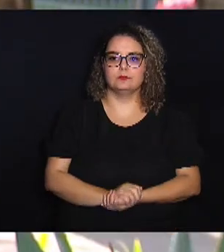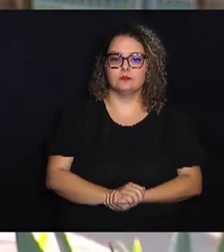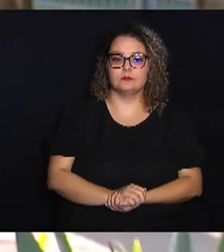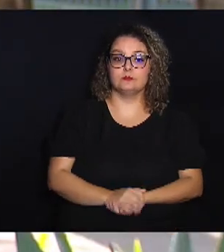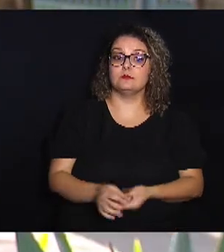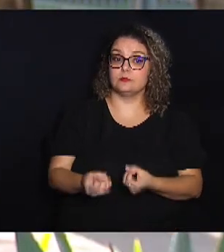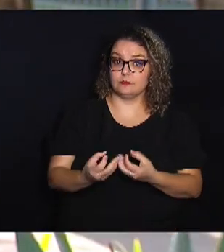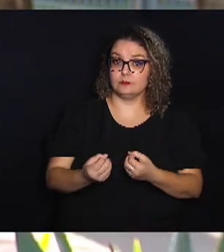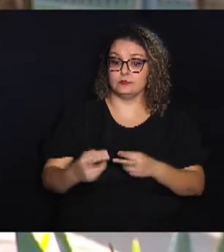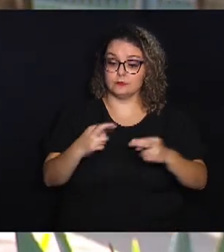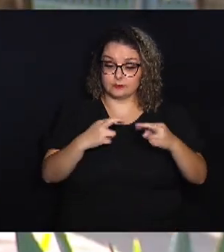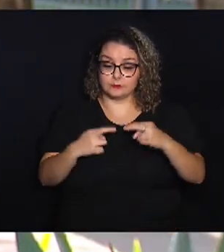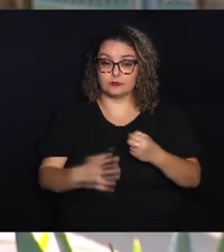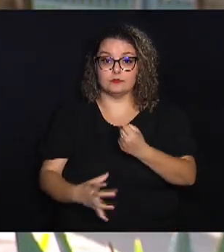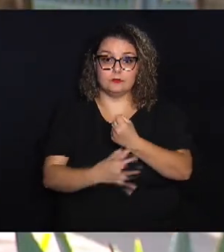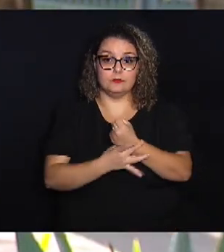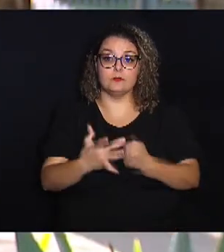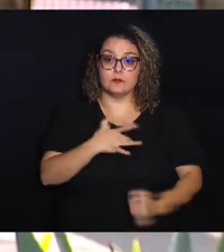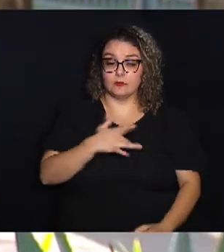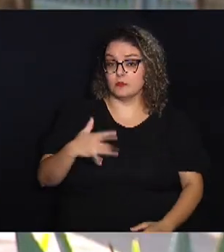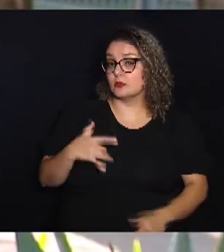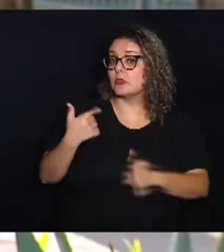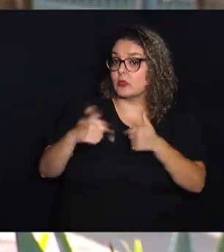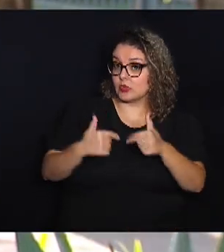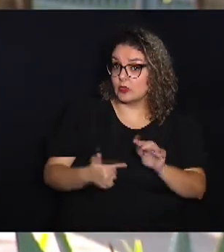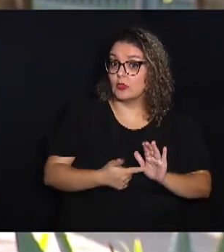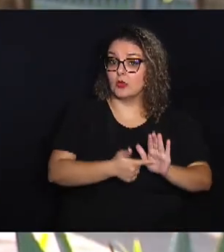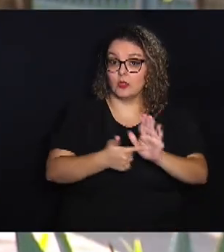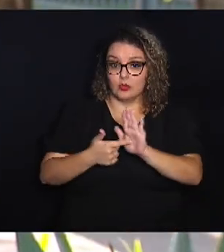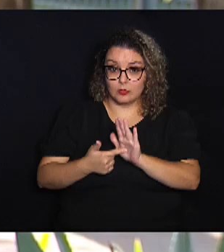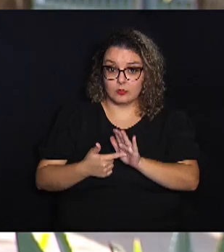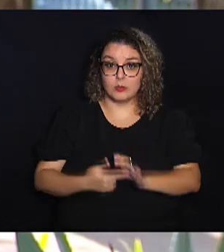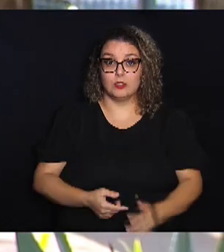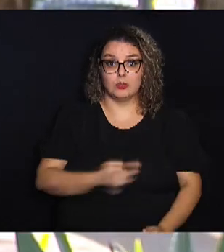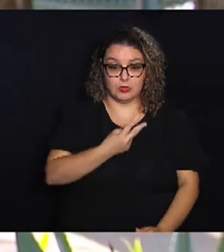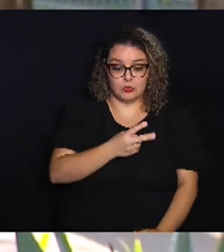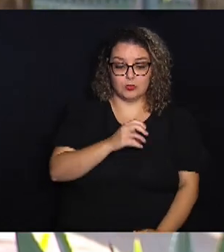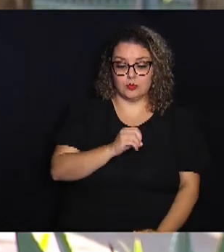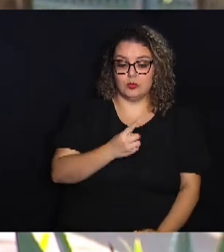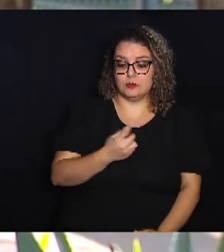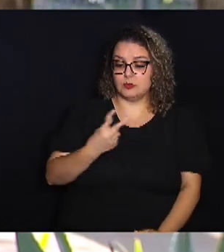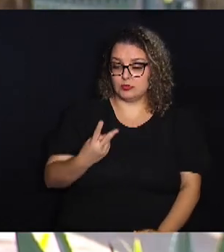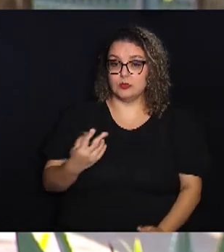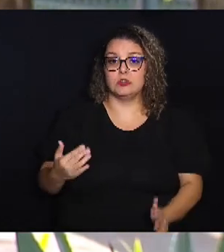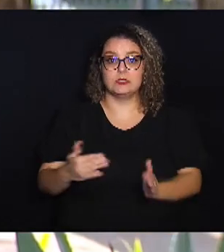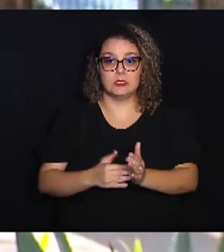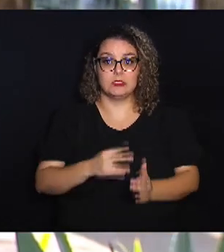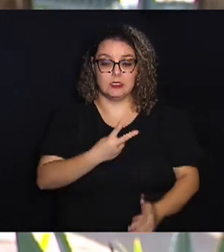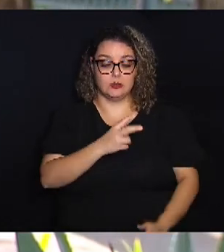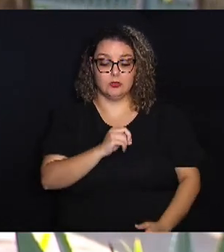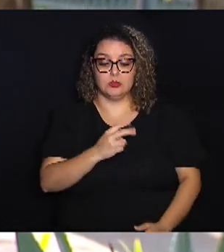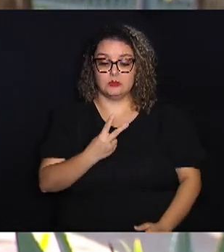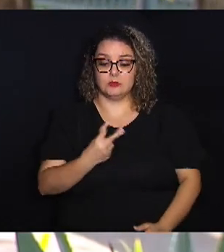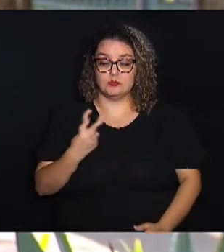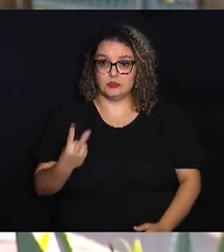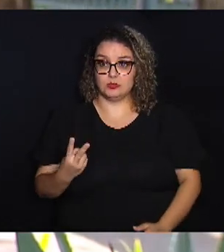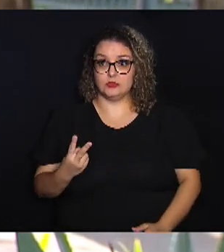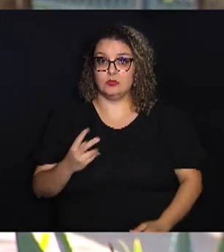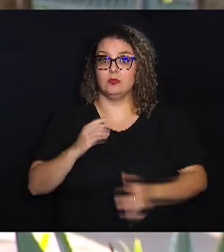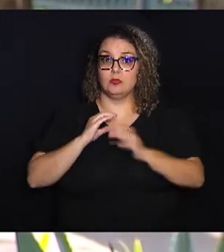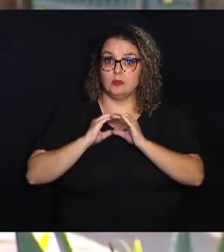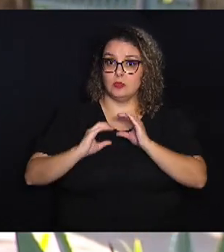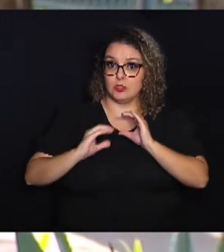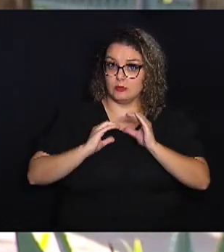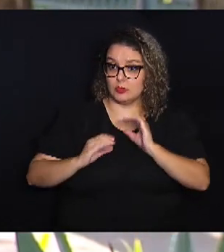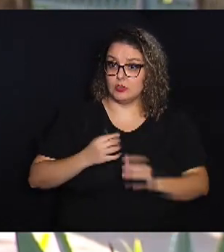Observatório de Segurança e Saúde no Trabalho mostram que entre 2012 e 2022 foram comunicados